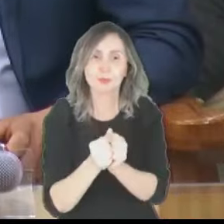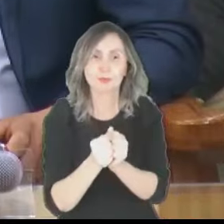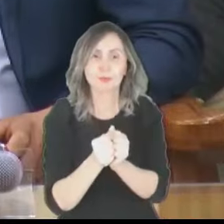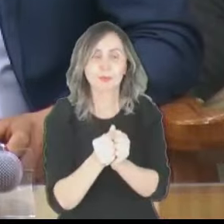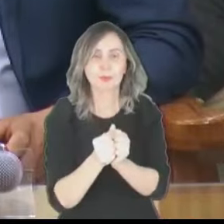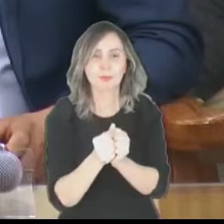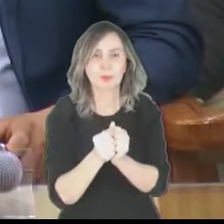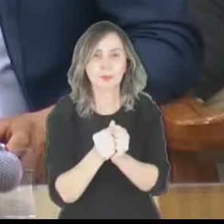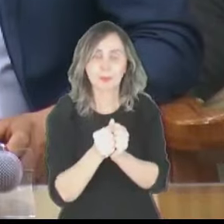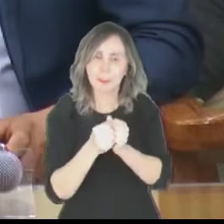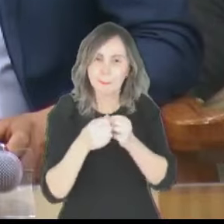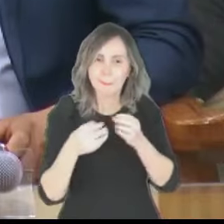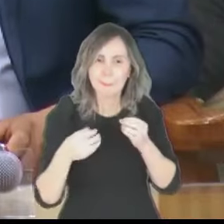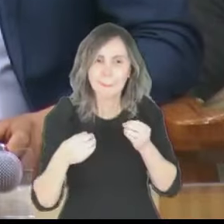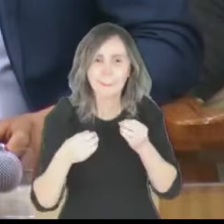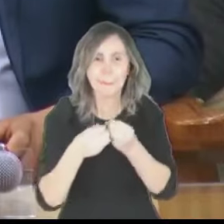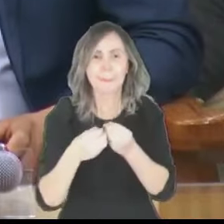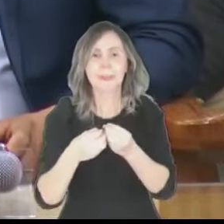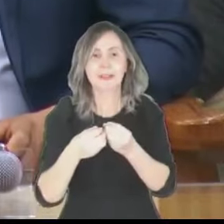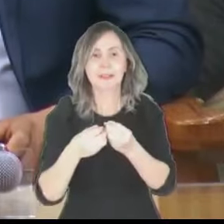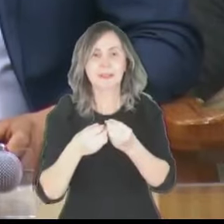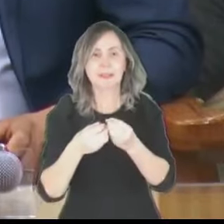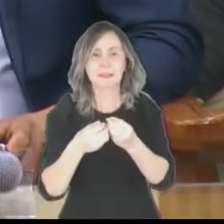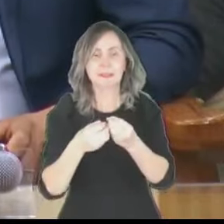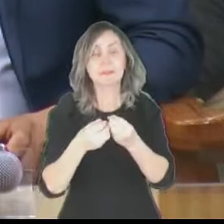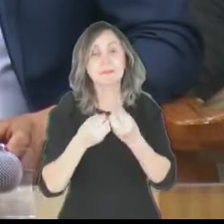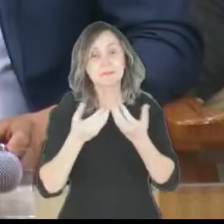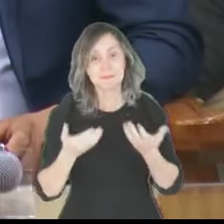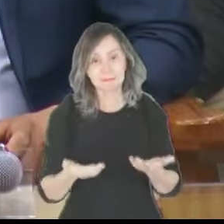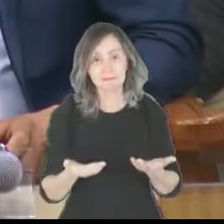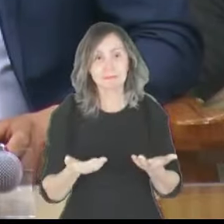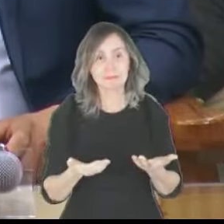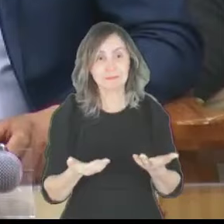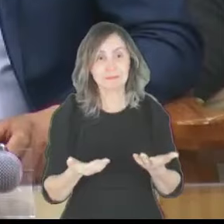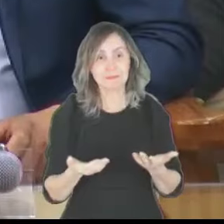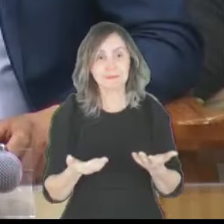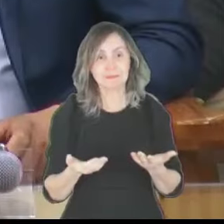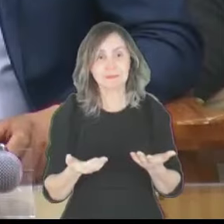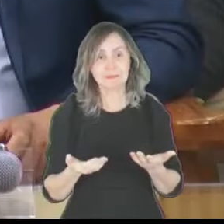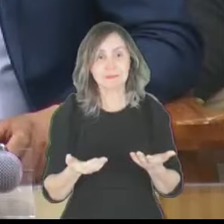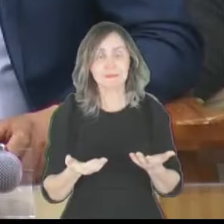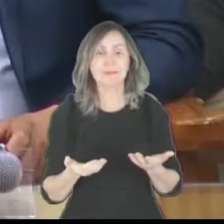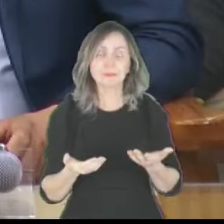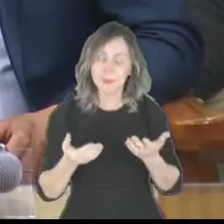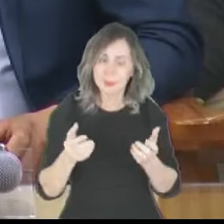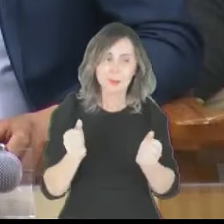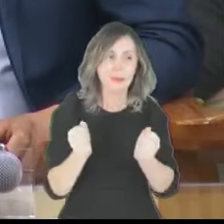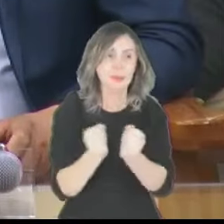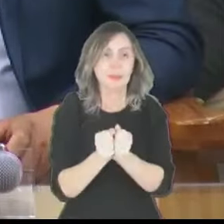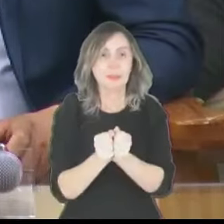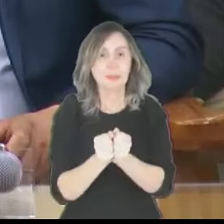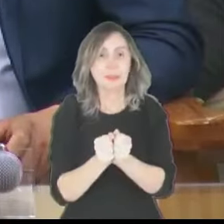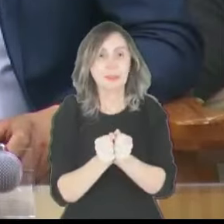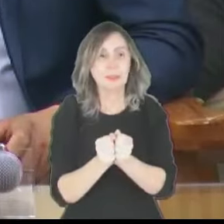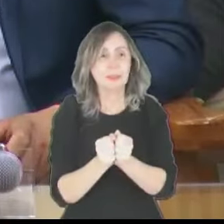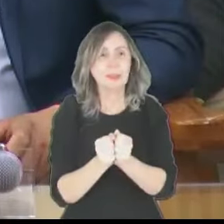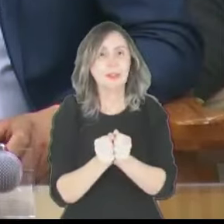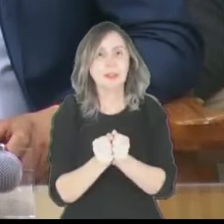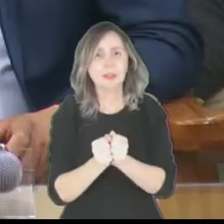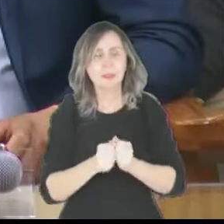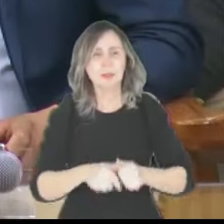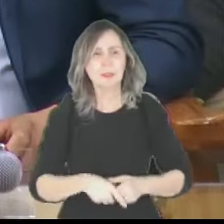próximo de, ou seja, ao lado de. Então rogo